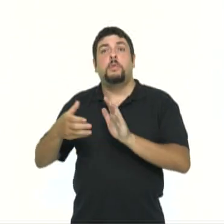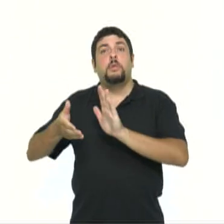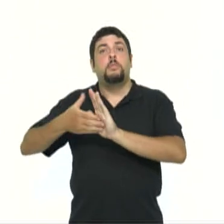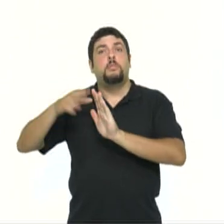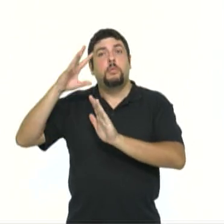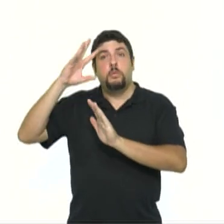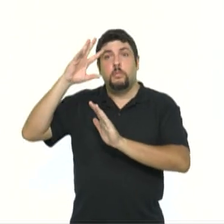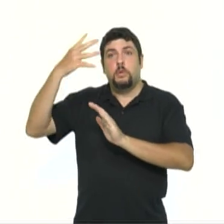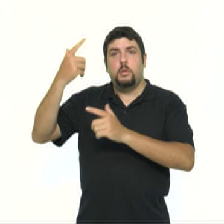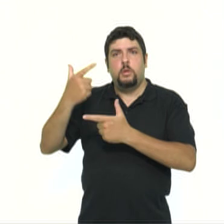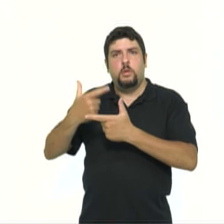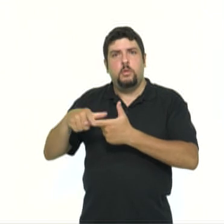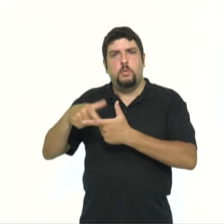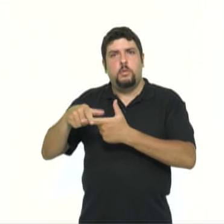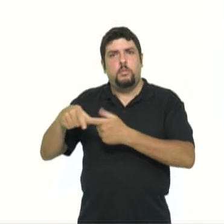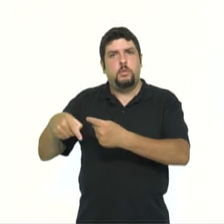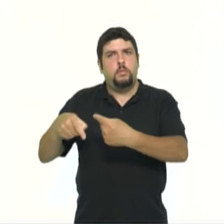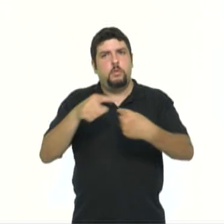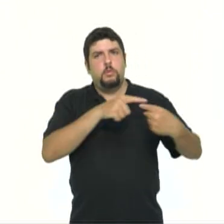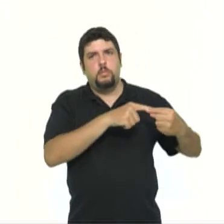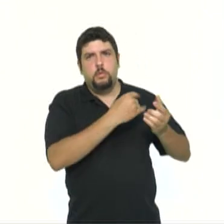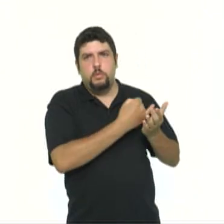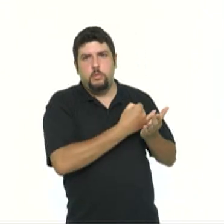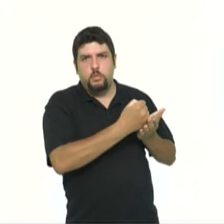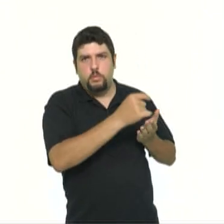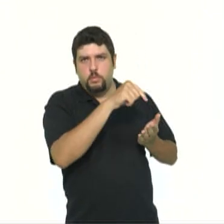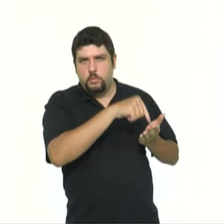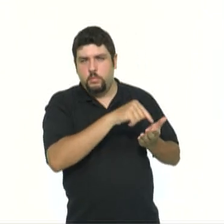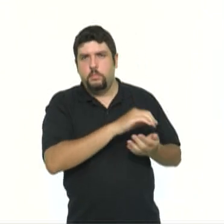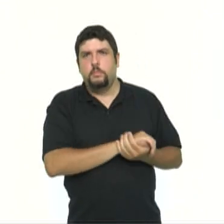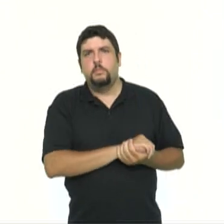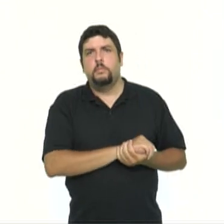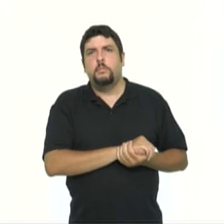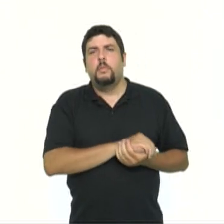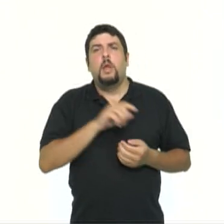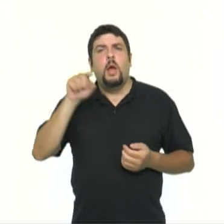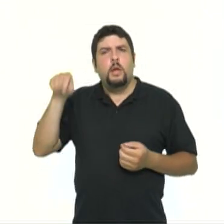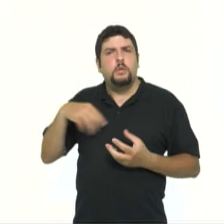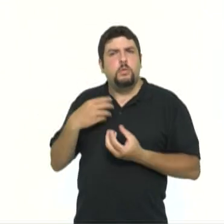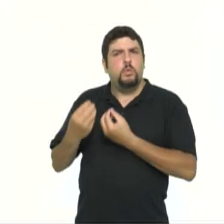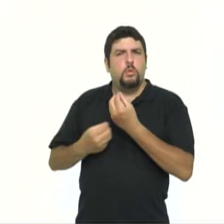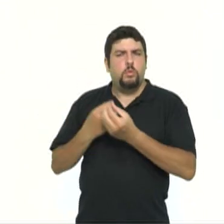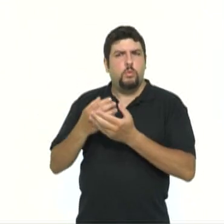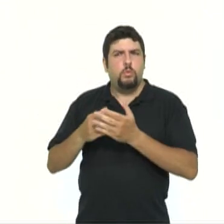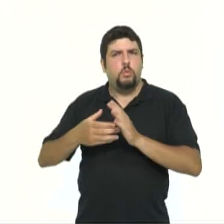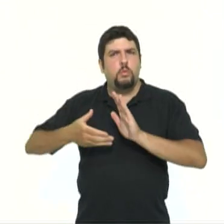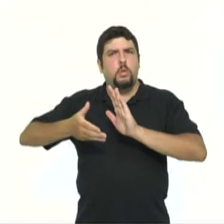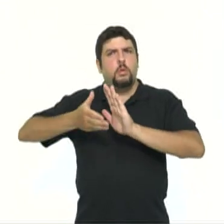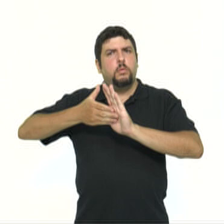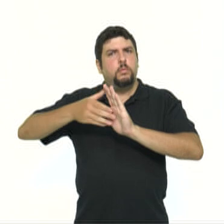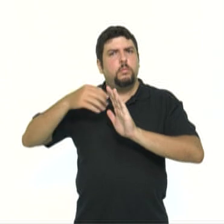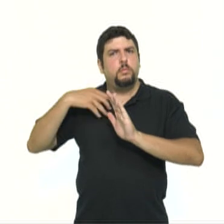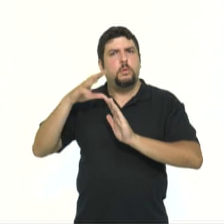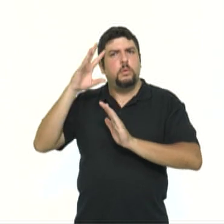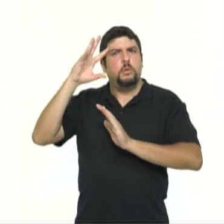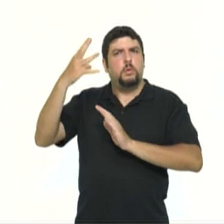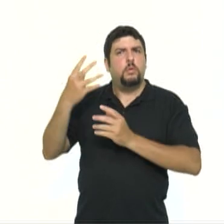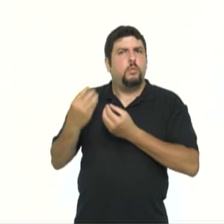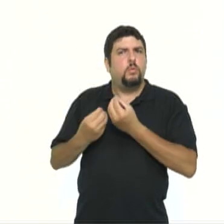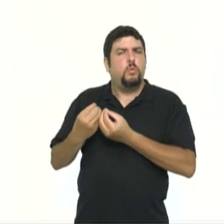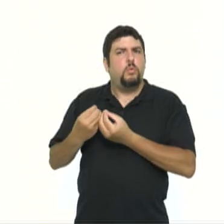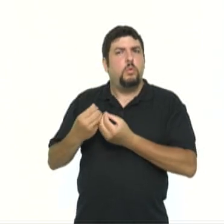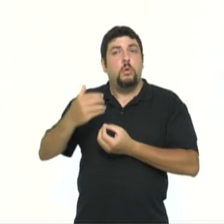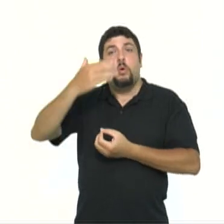o problema apontado no início. Qual foi a solução encontrada por Ana Clara? Comprove